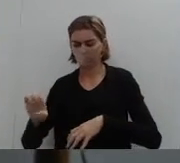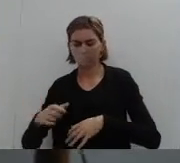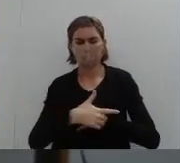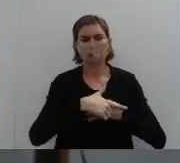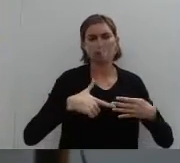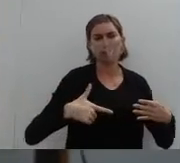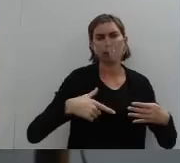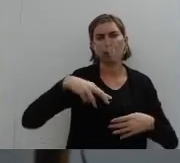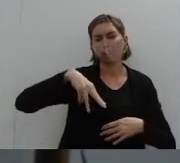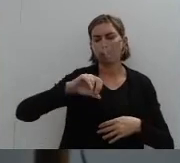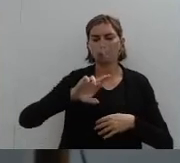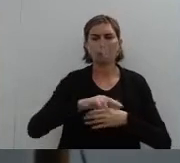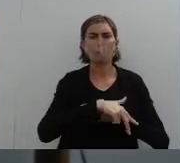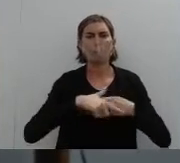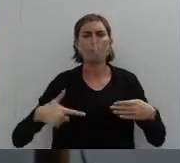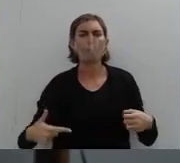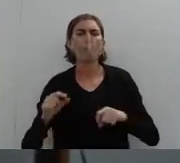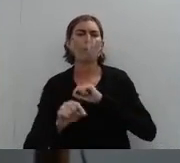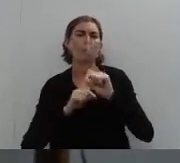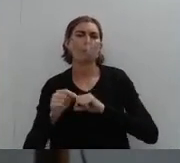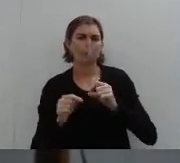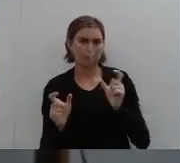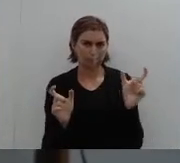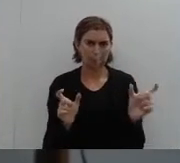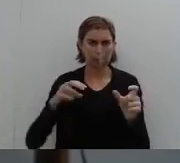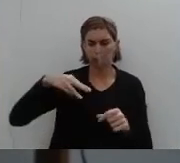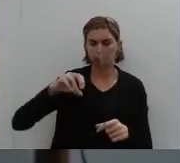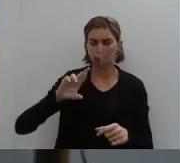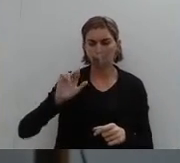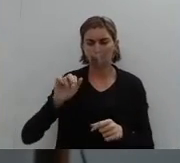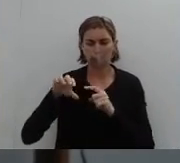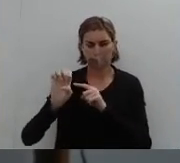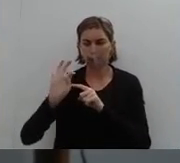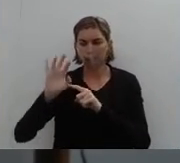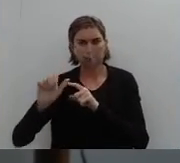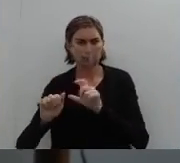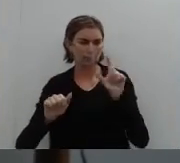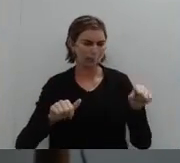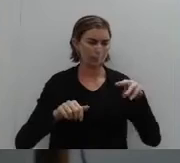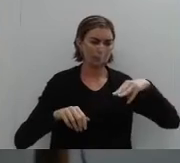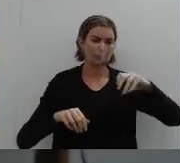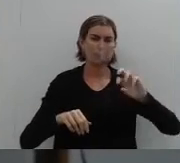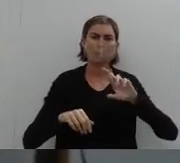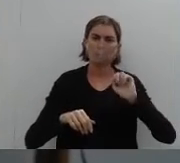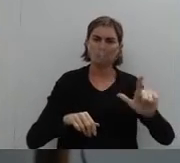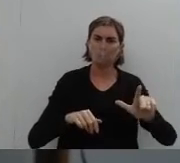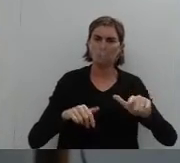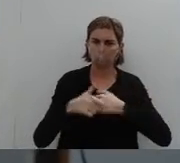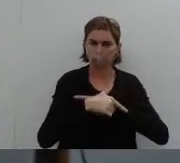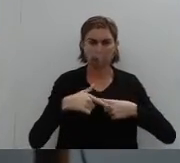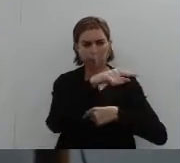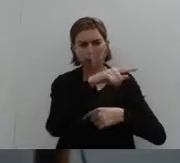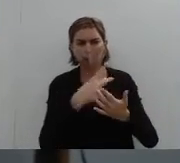ouviu de maneira alternada essas palavras? Por exemplo, alguém dizer, fulano não agiu de maneira moral,